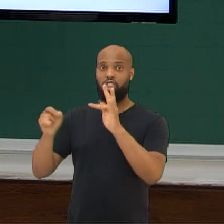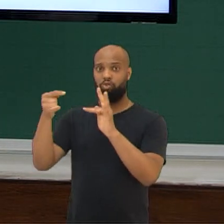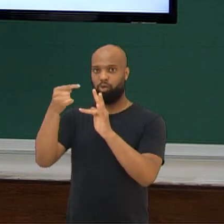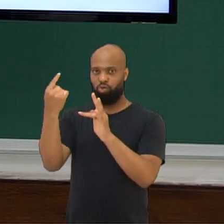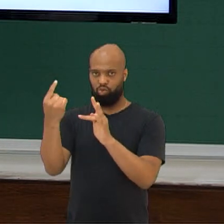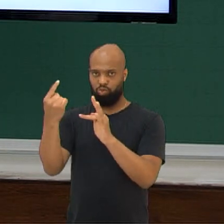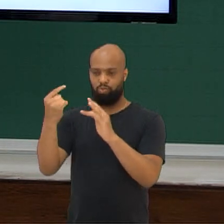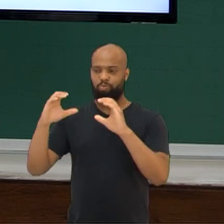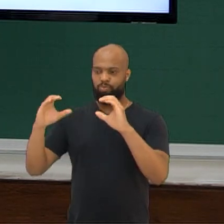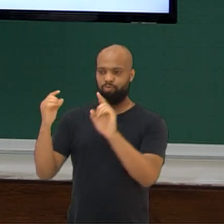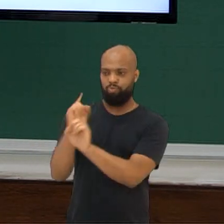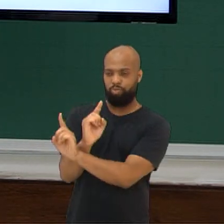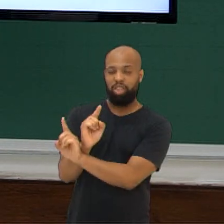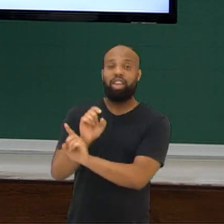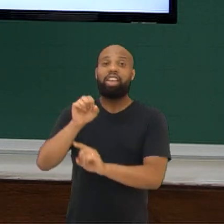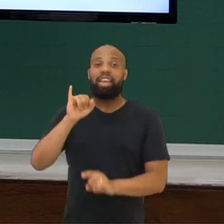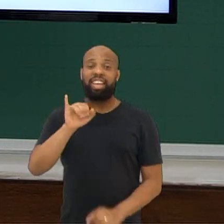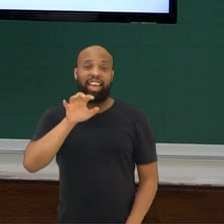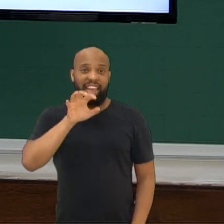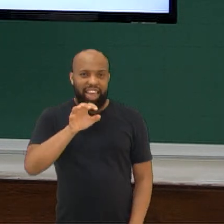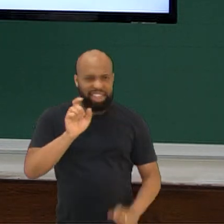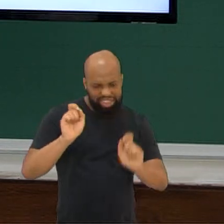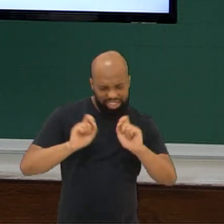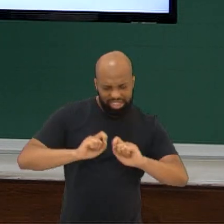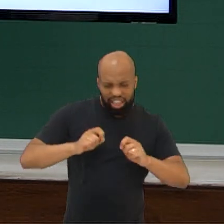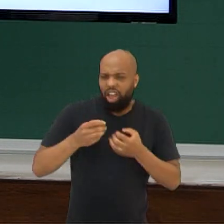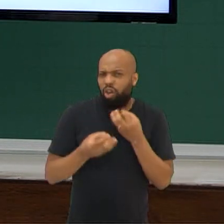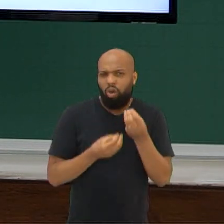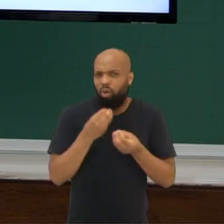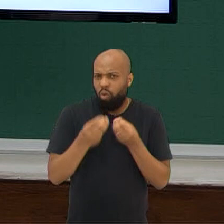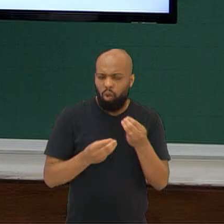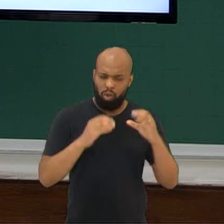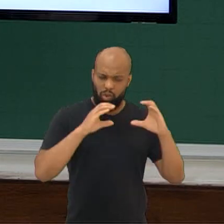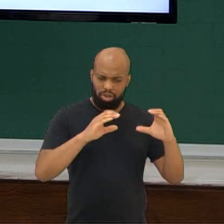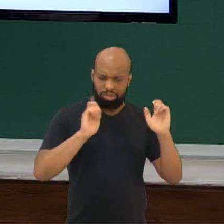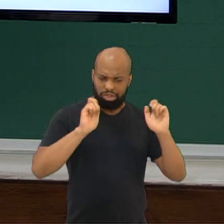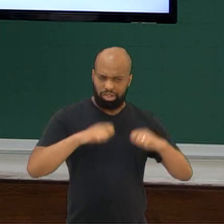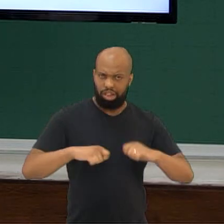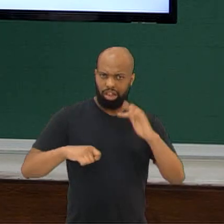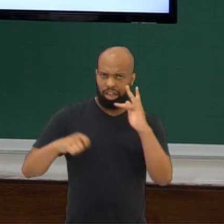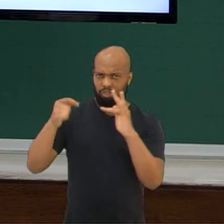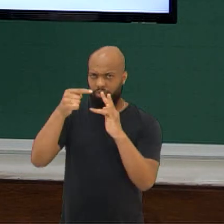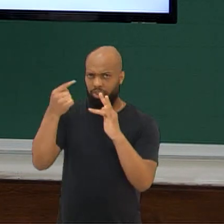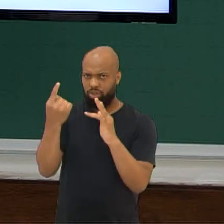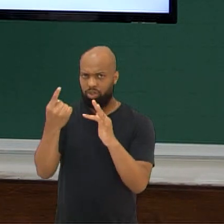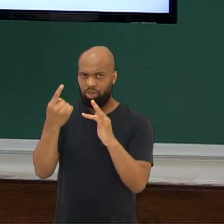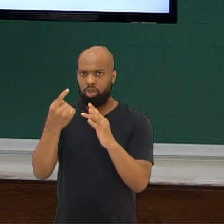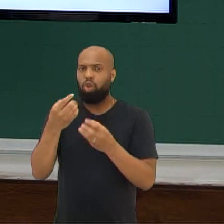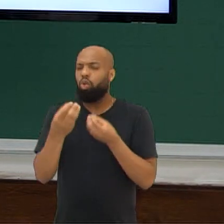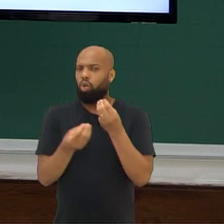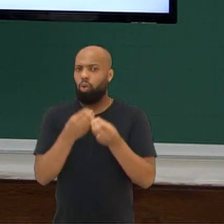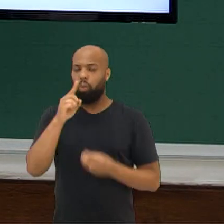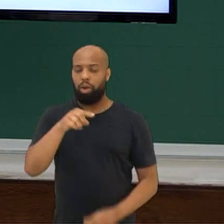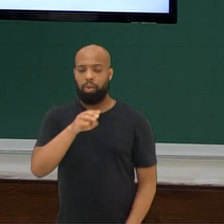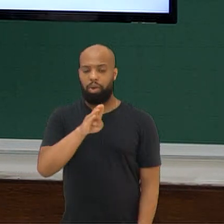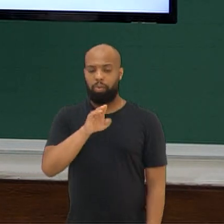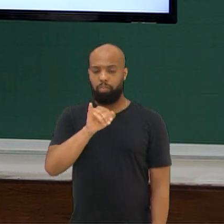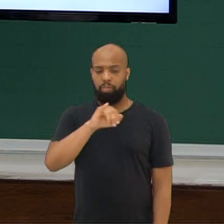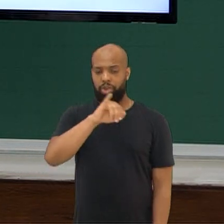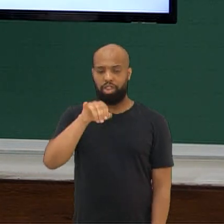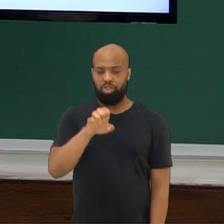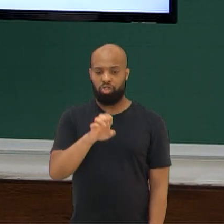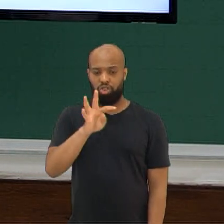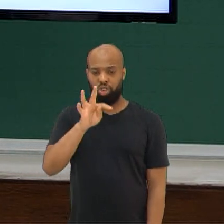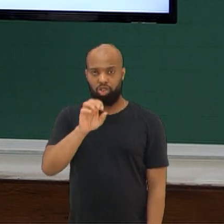que ela seja inversível, ou seja, que ela seja uma função inversa, ela tem que ser bijetora. A gente já comentou